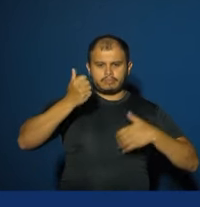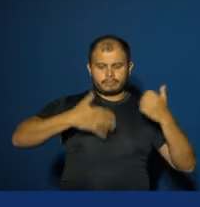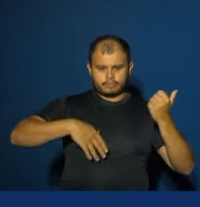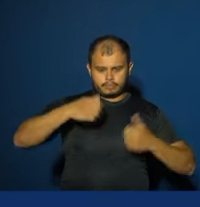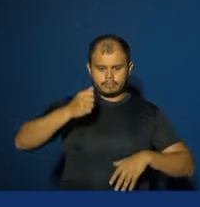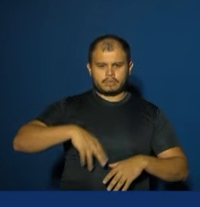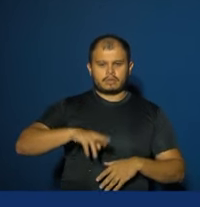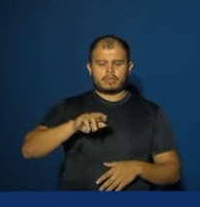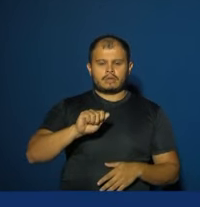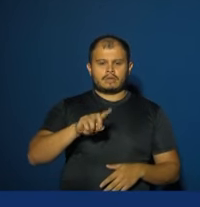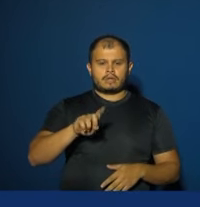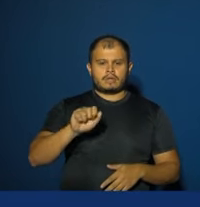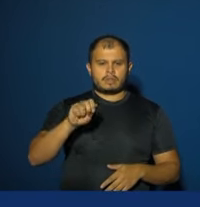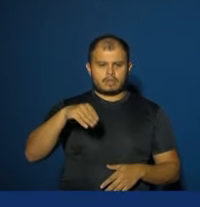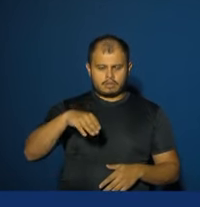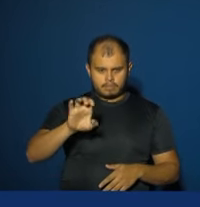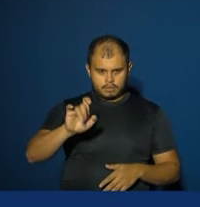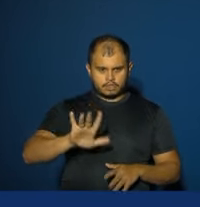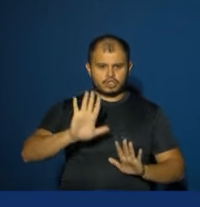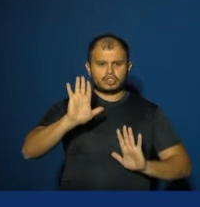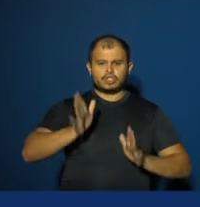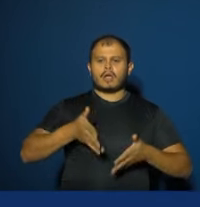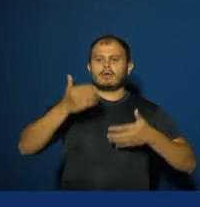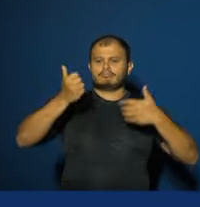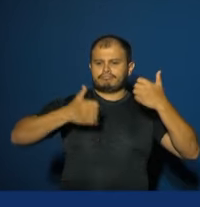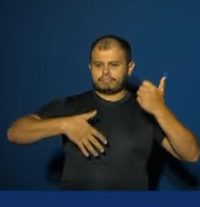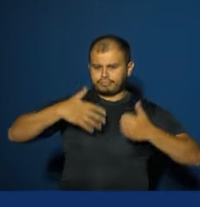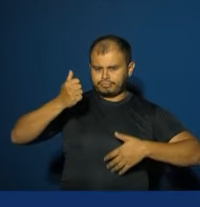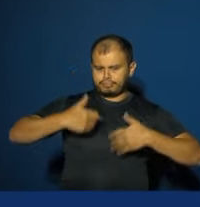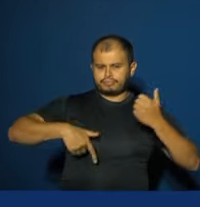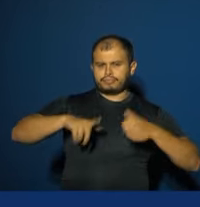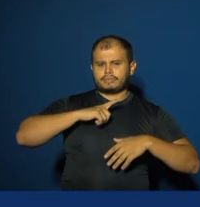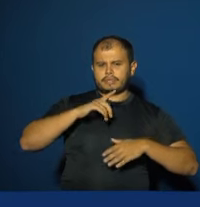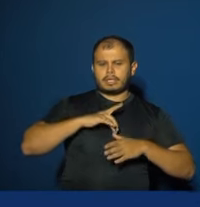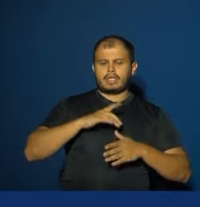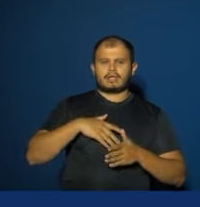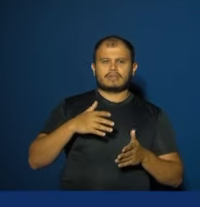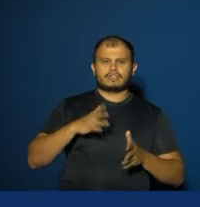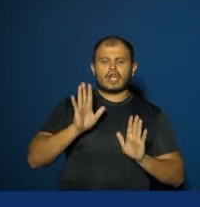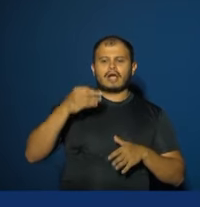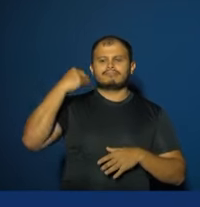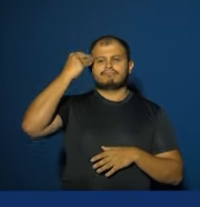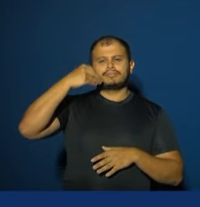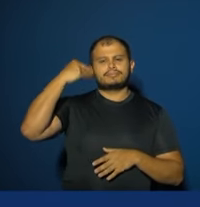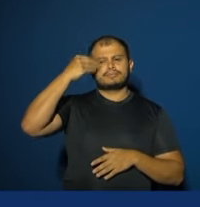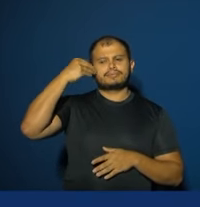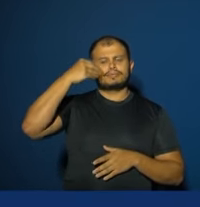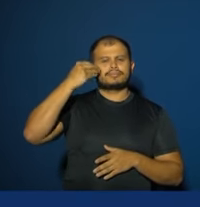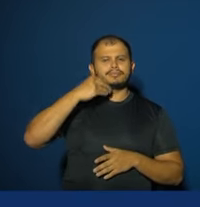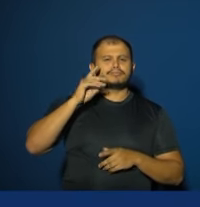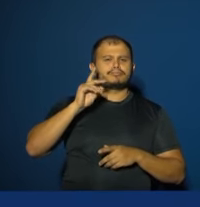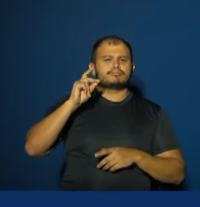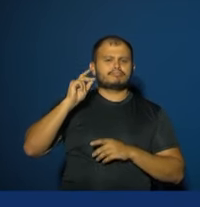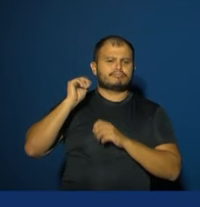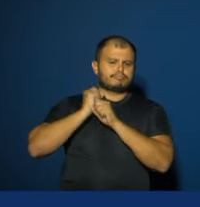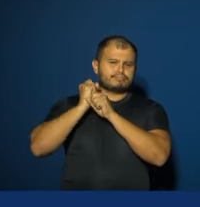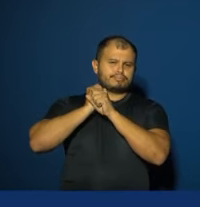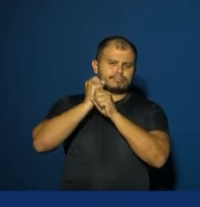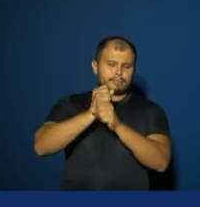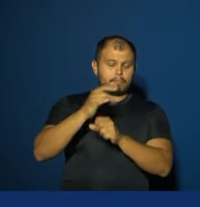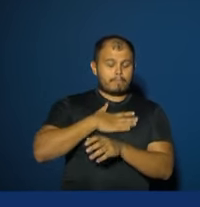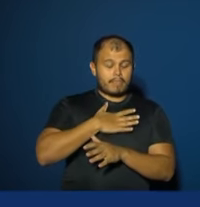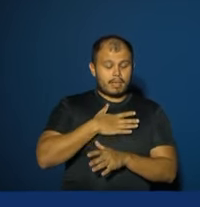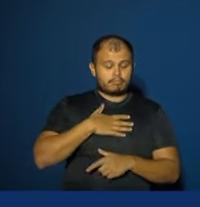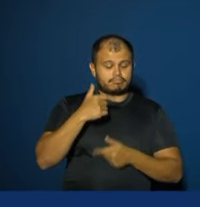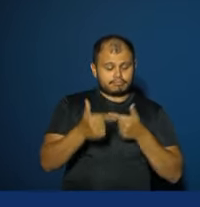ramé já já comentaram bastante né e e eles têm uma estrada aí maior eh no setor né o meu vínculo com o